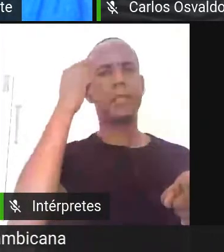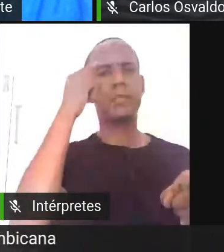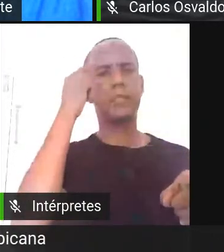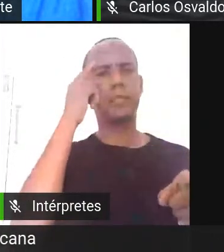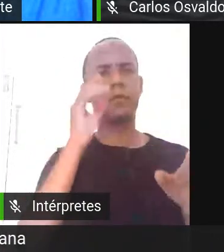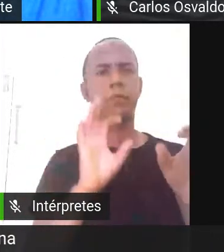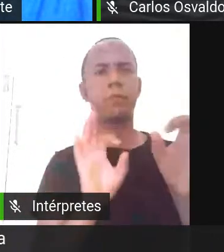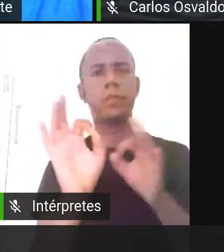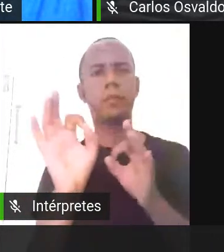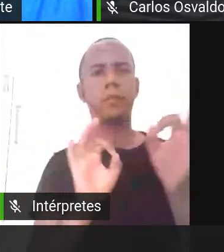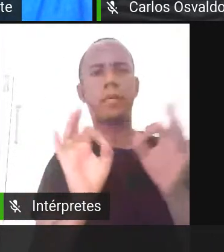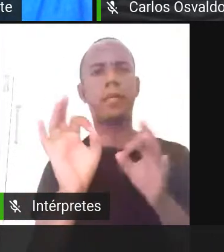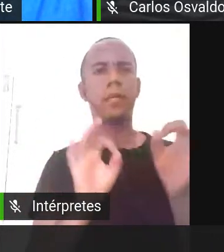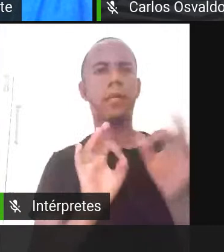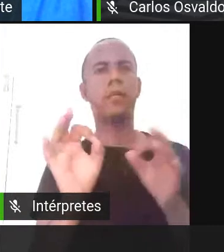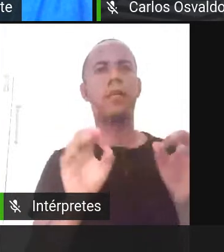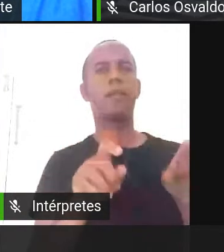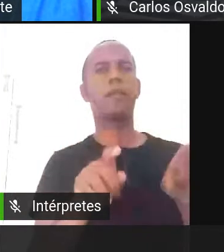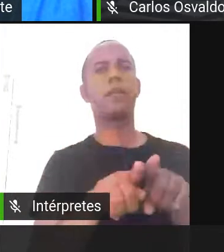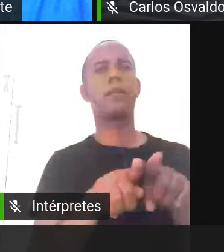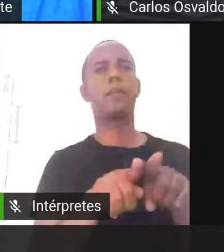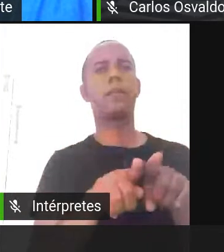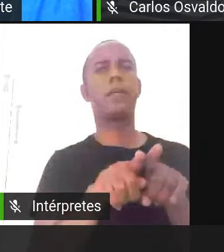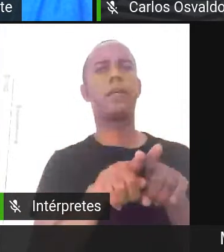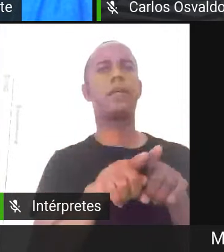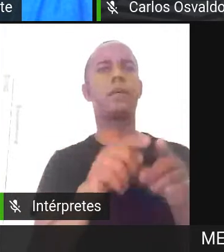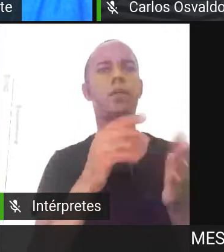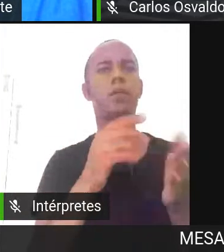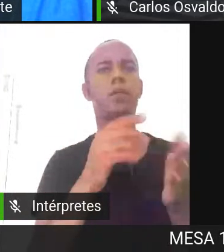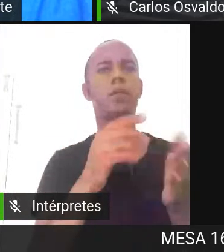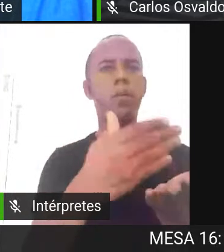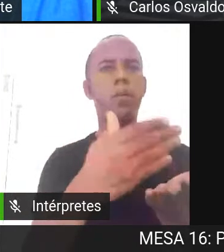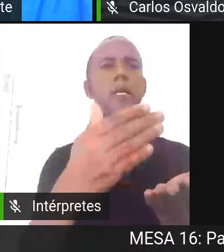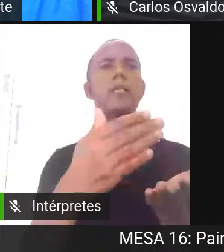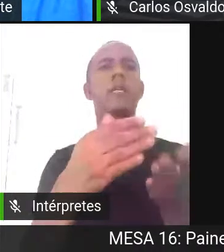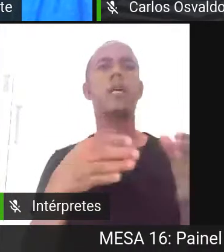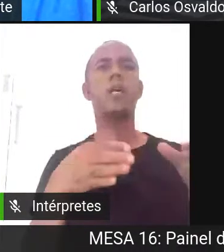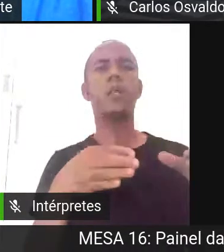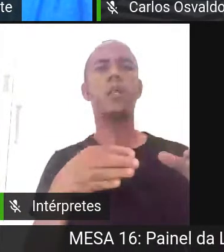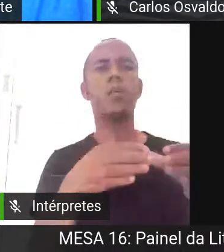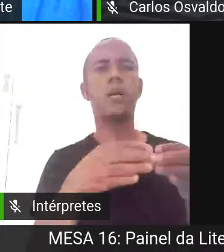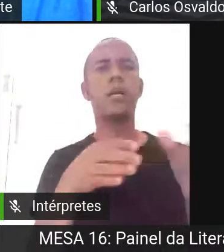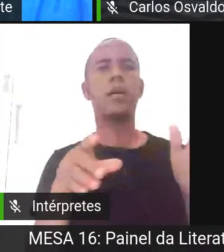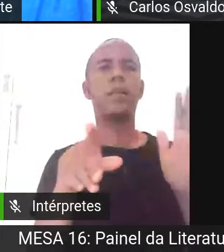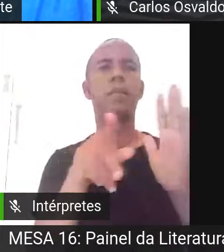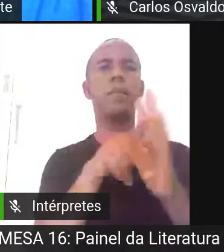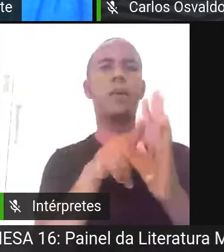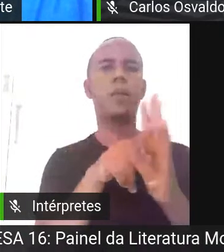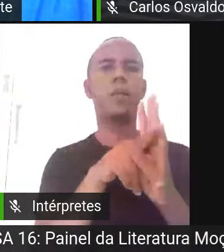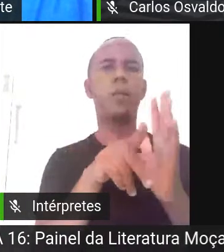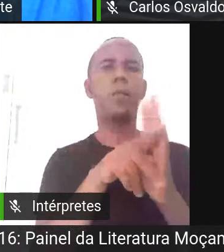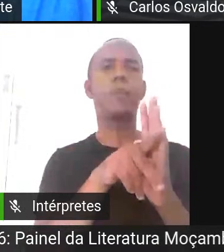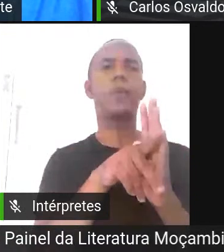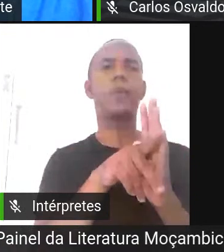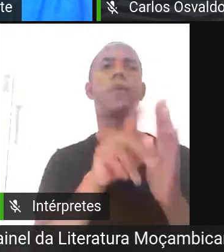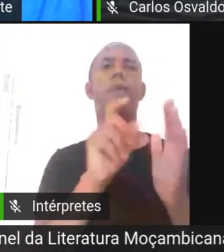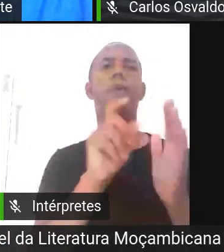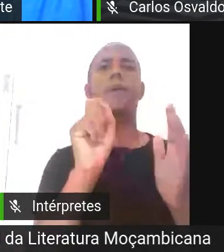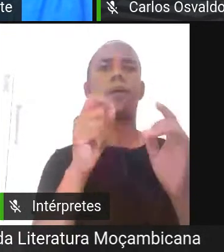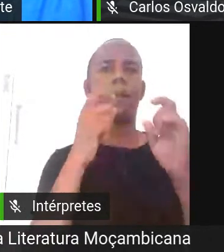que também começa a abrir novas abordagens, começa a preocupar-se com outros